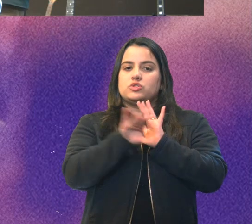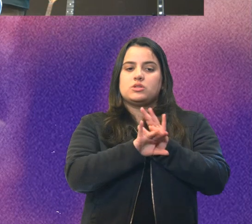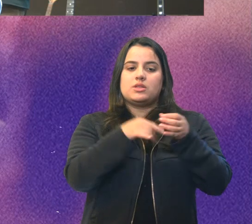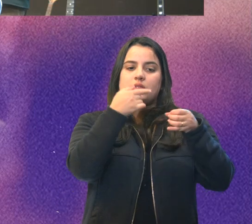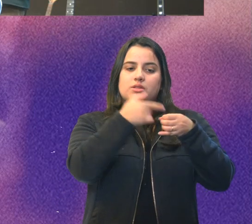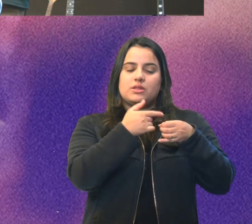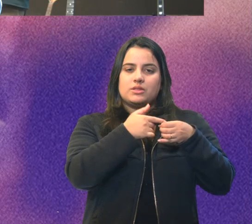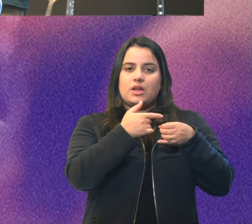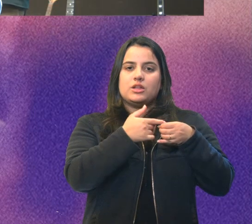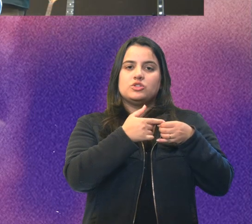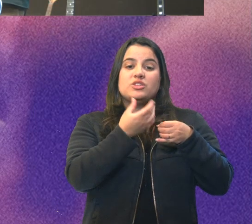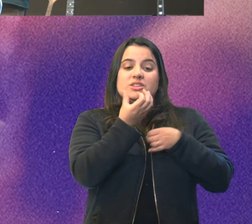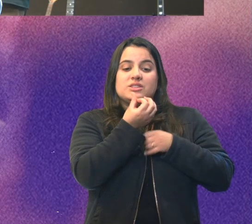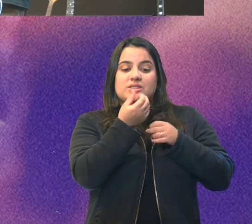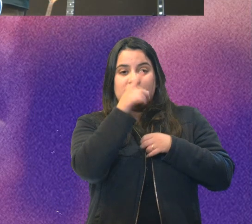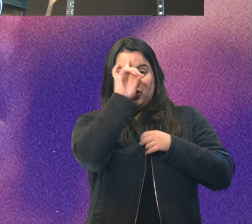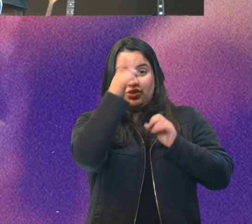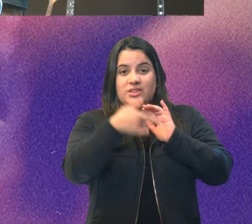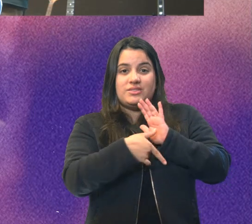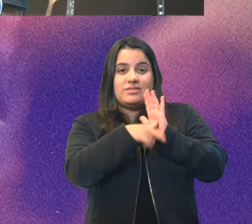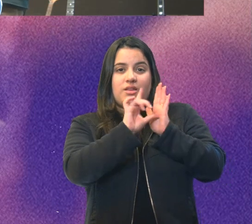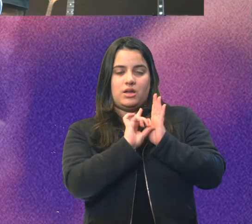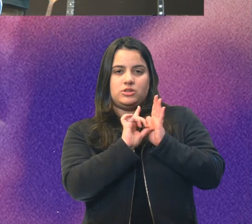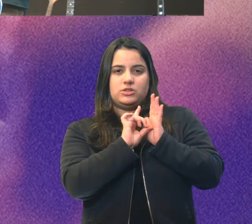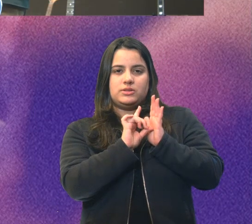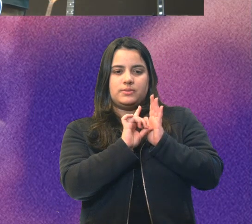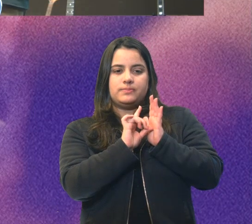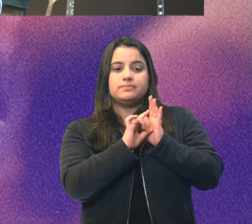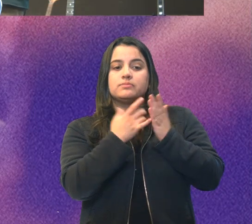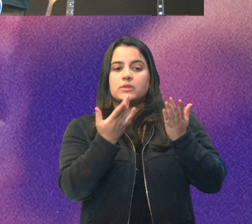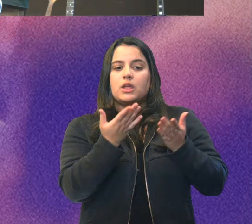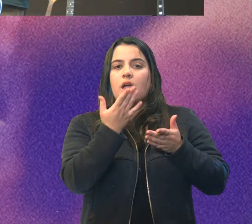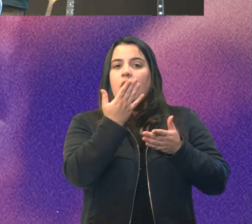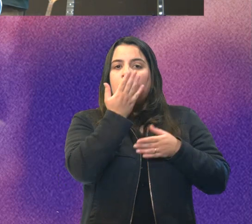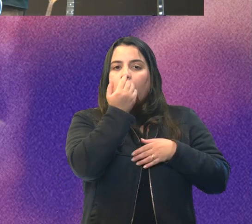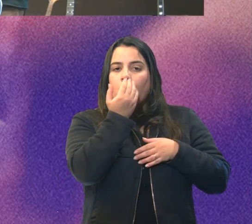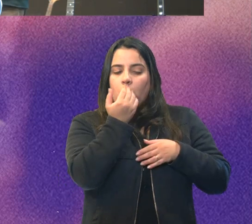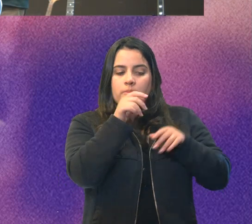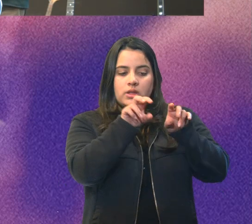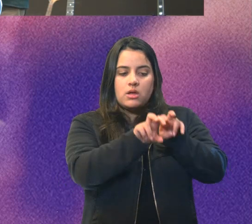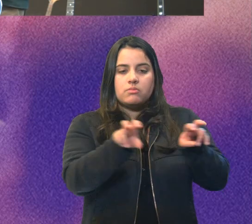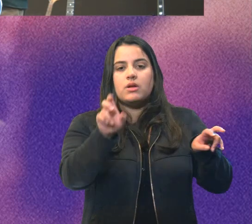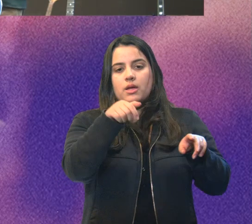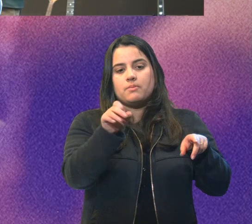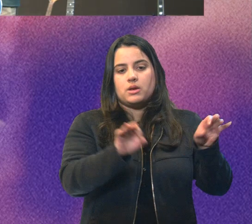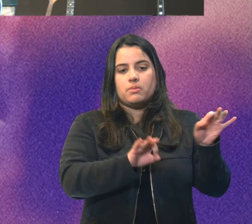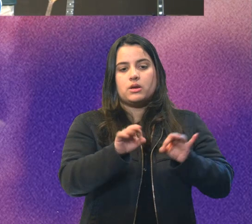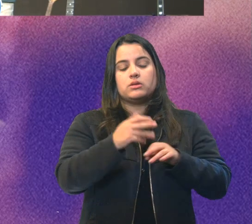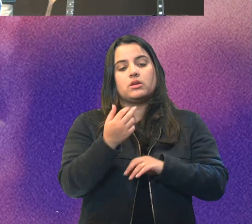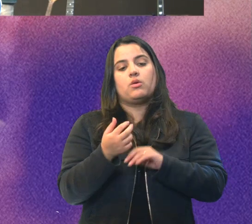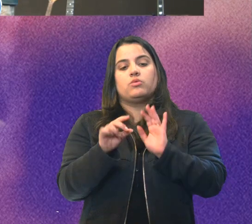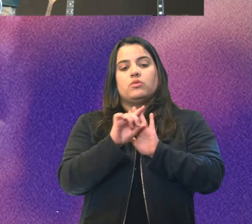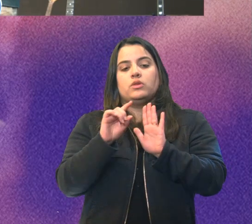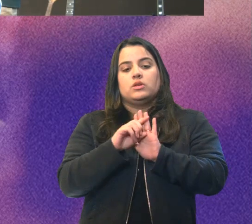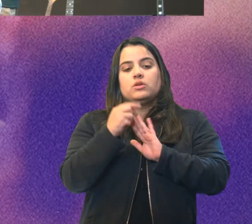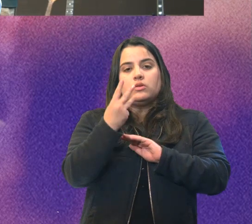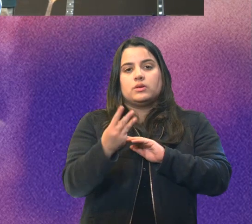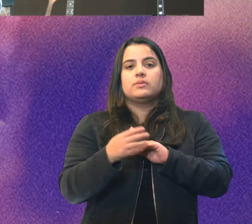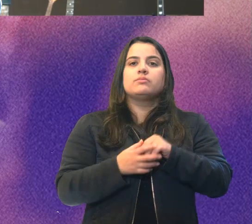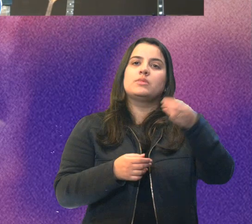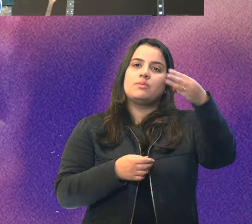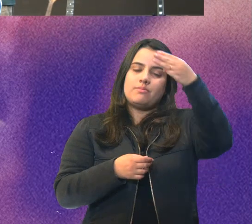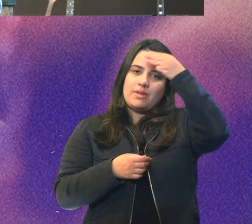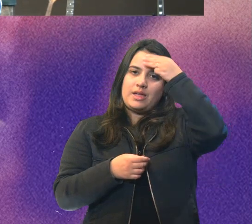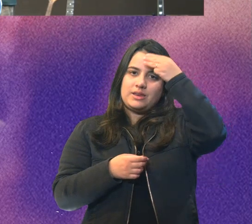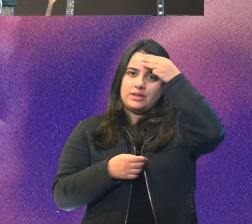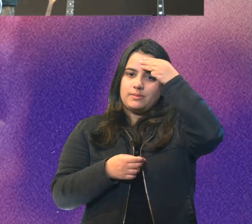onde Lázaro vivia. E um jantar é preparado para Jesus, um jantar de Páscoa. Então no versículo 3 a Bíblia diz assim, Maria pegou uma